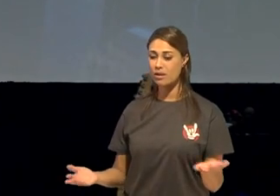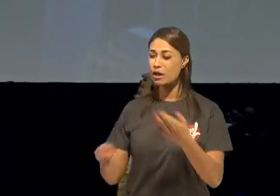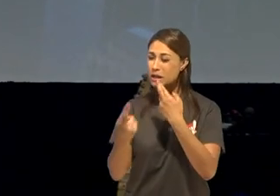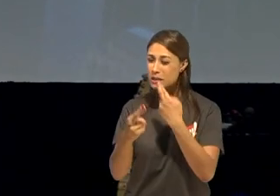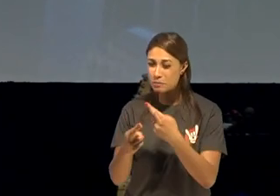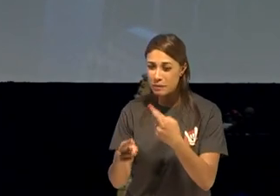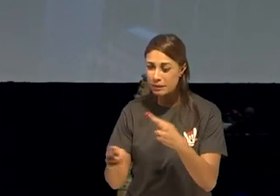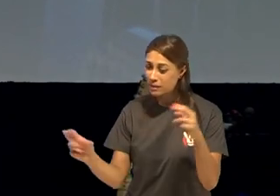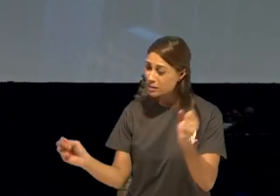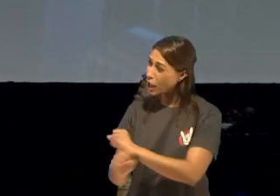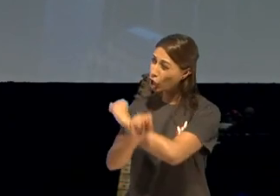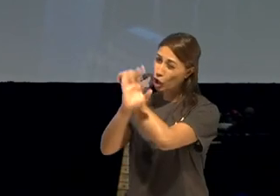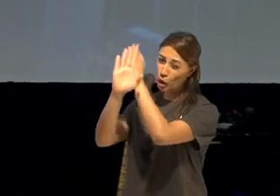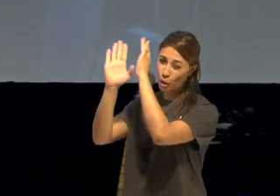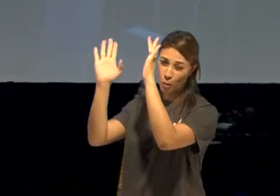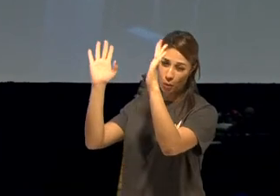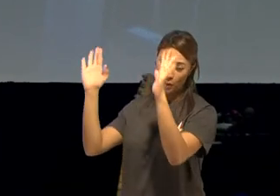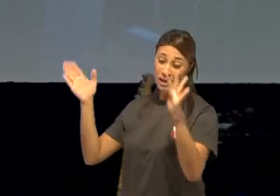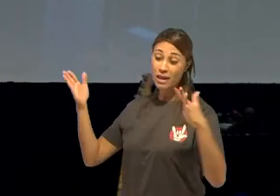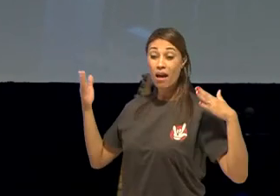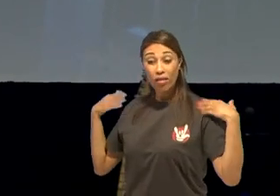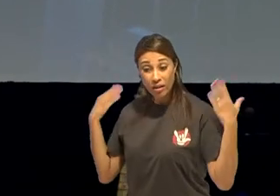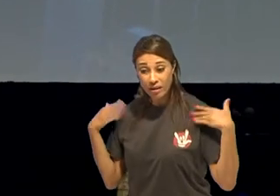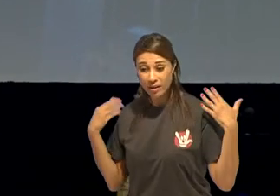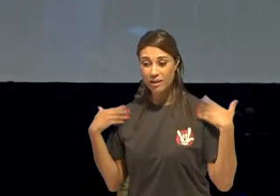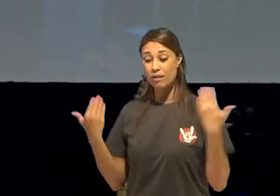glória e a nossa alegria.